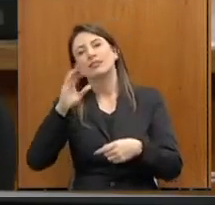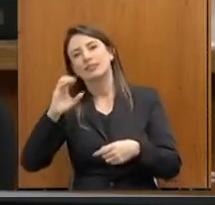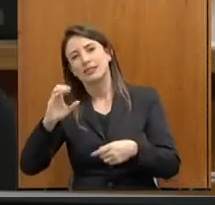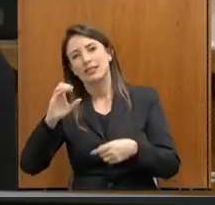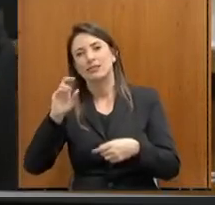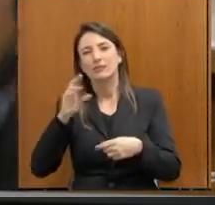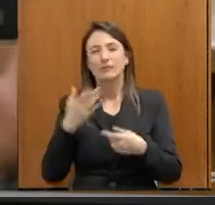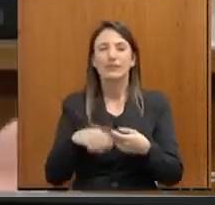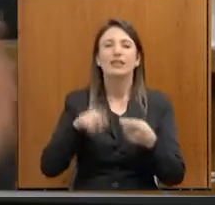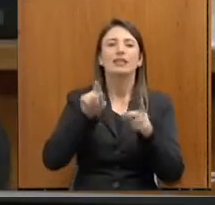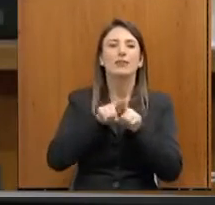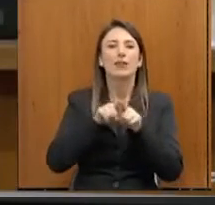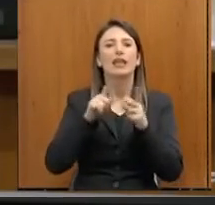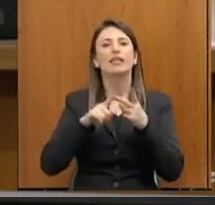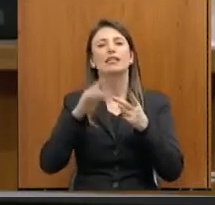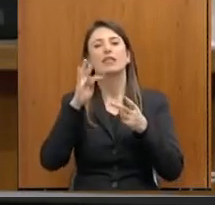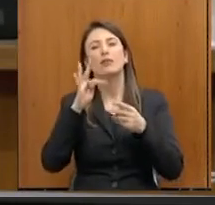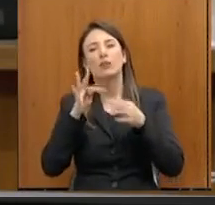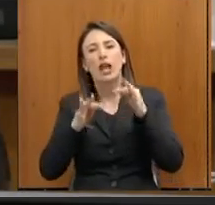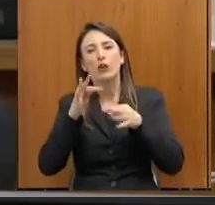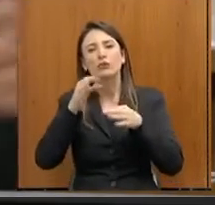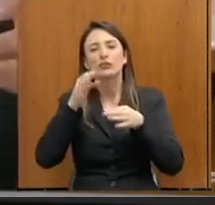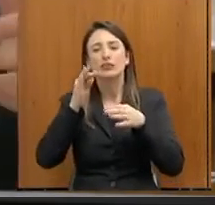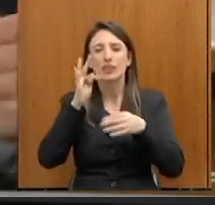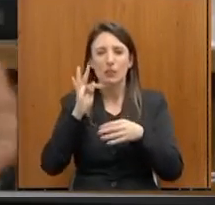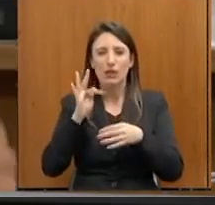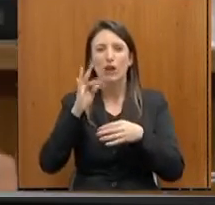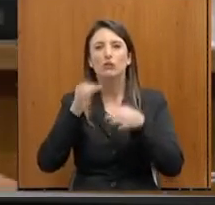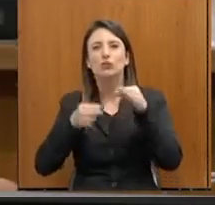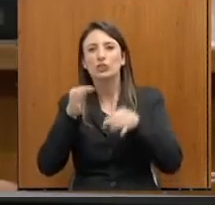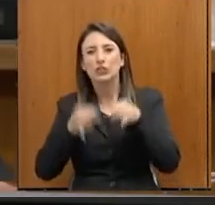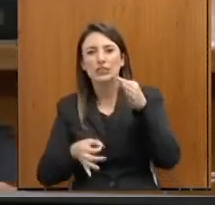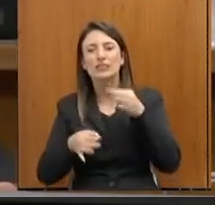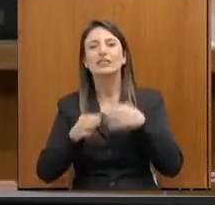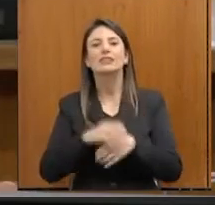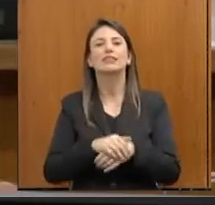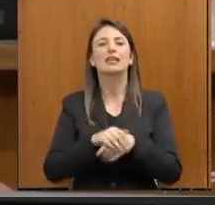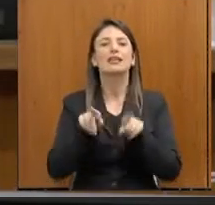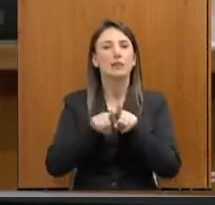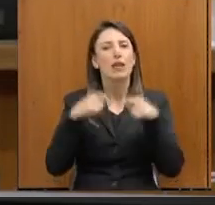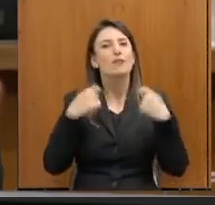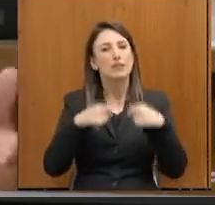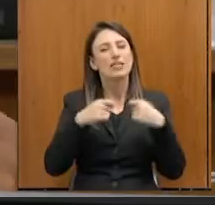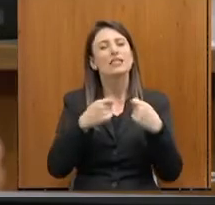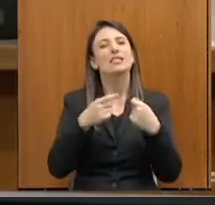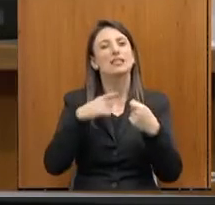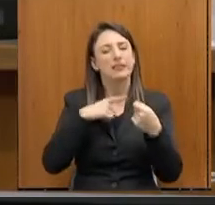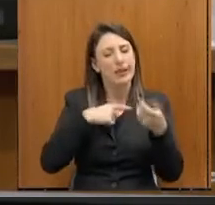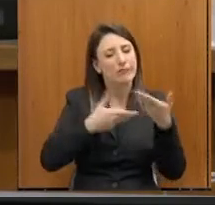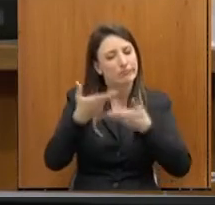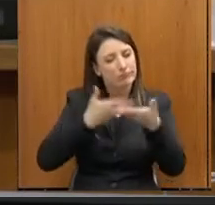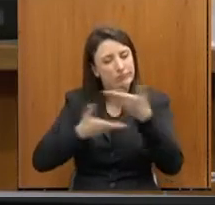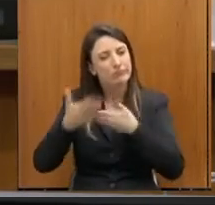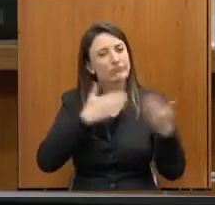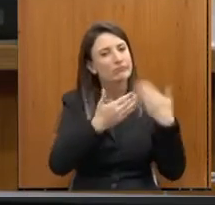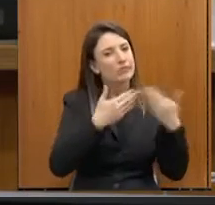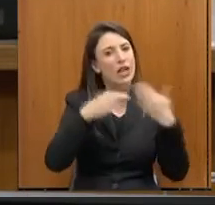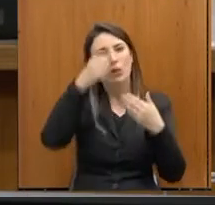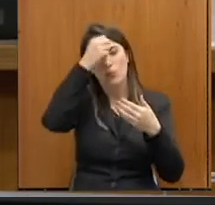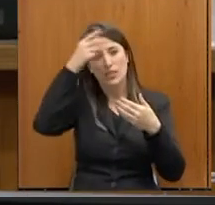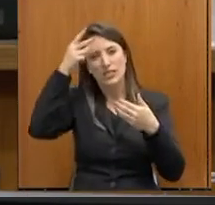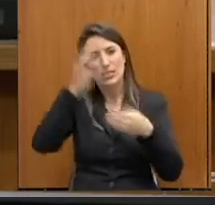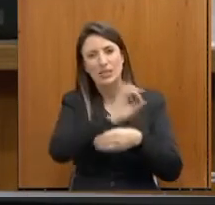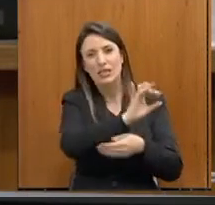é a MM também porque a gente tem que ter essa esse diálogo com os municípios é